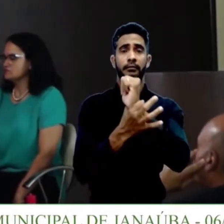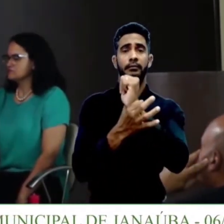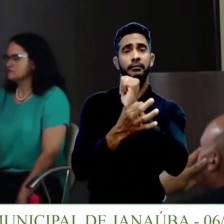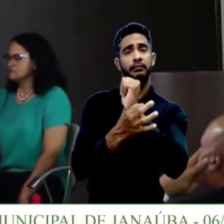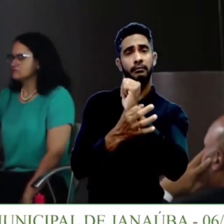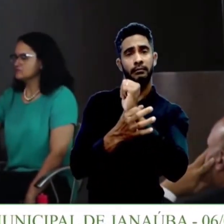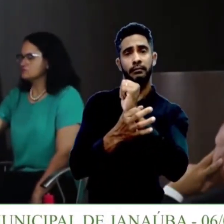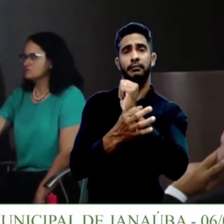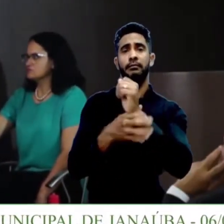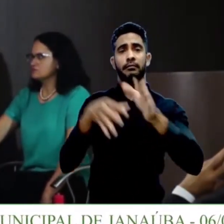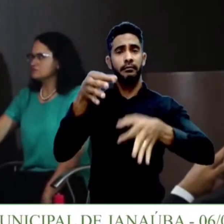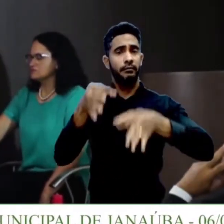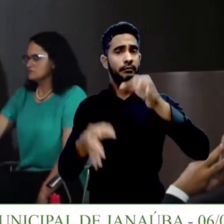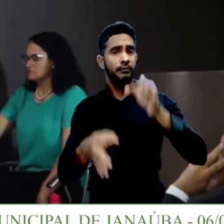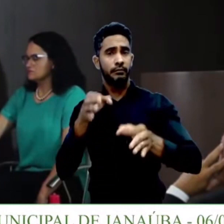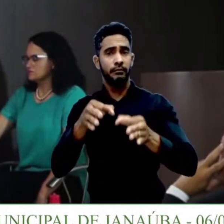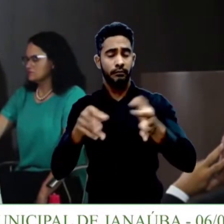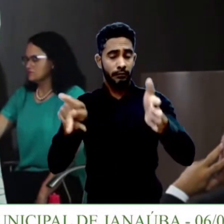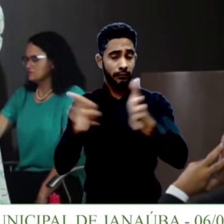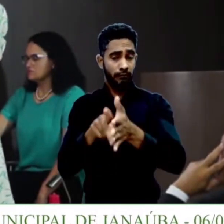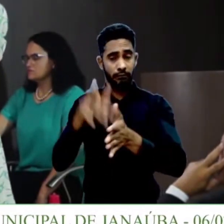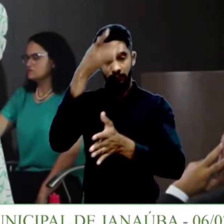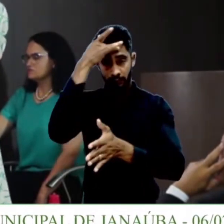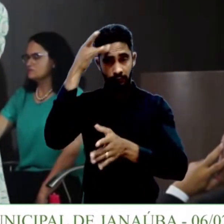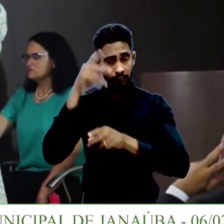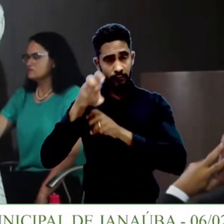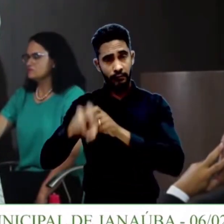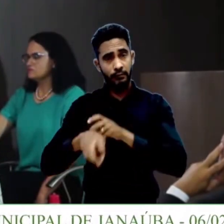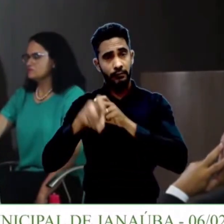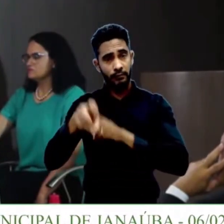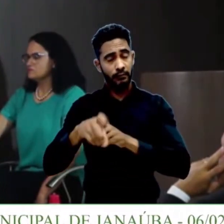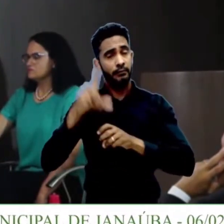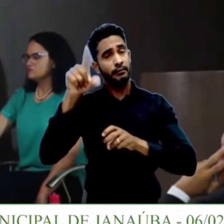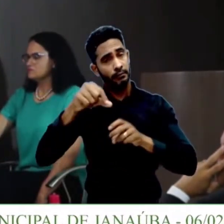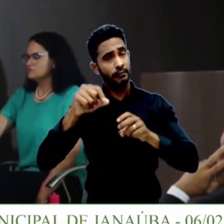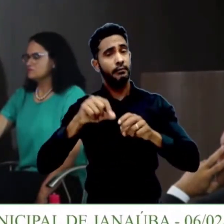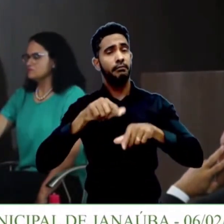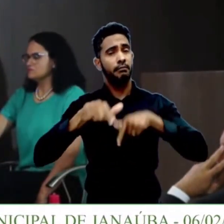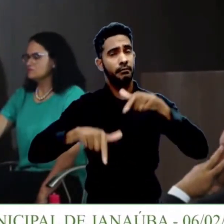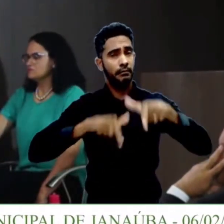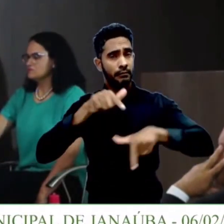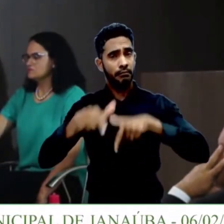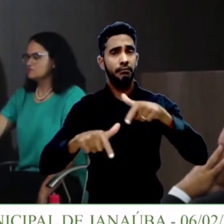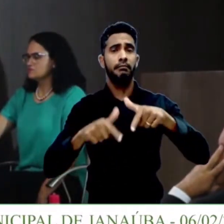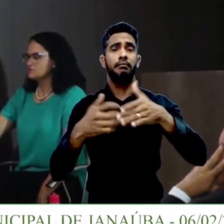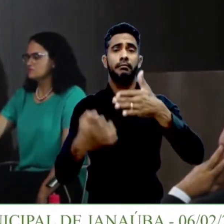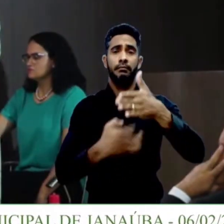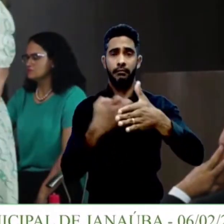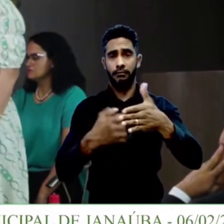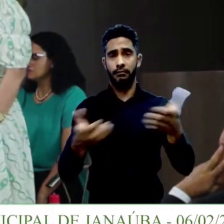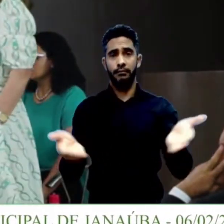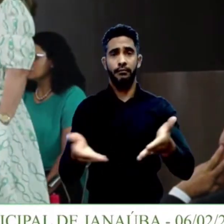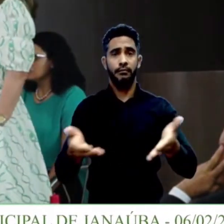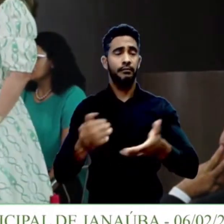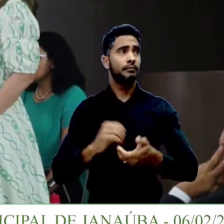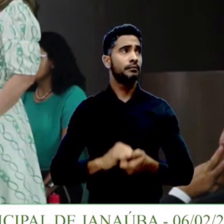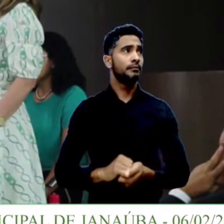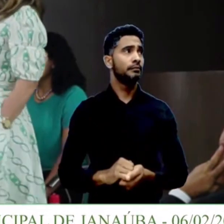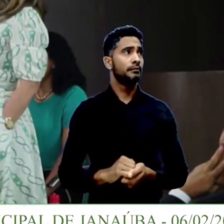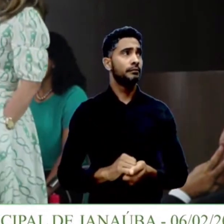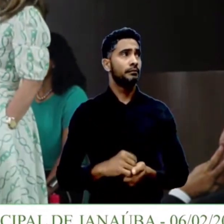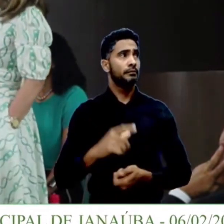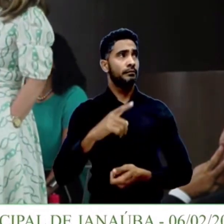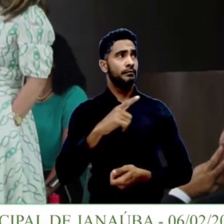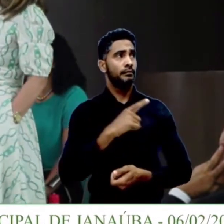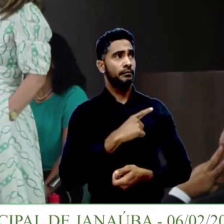e jurídica da propriedade rural. Esses são os eixos em que a Abanorte mais trabalha hoje. Aqui nós